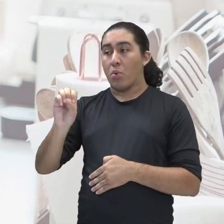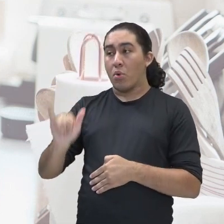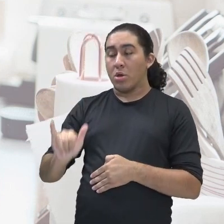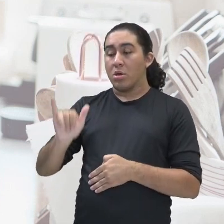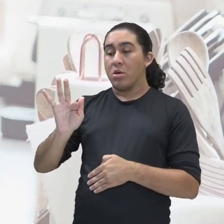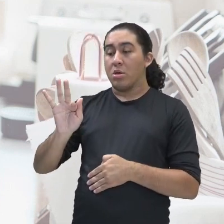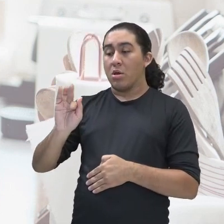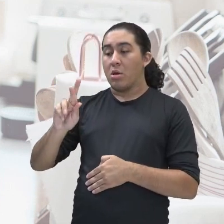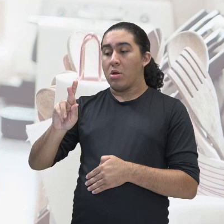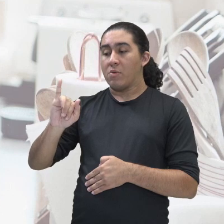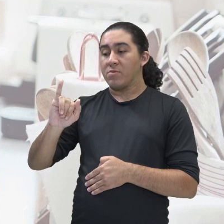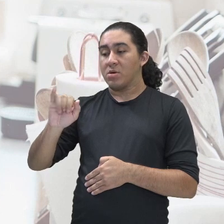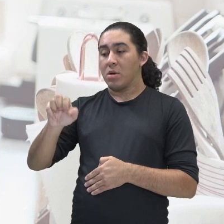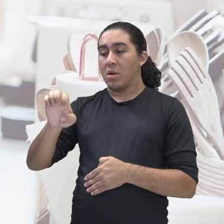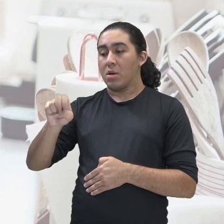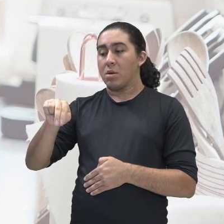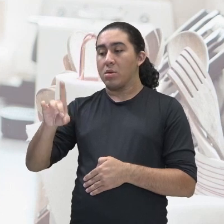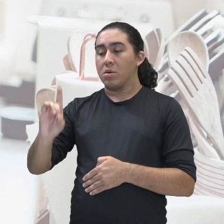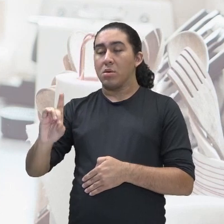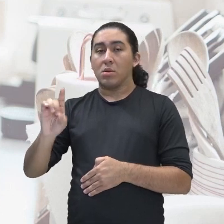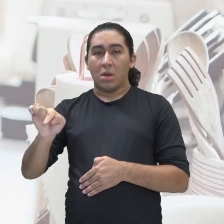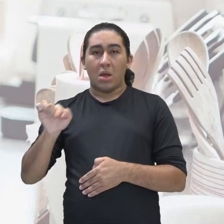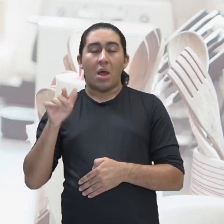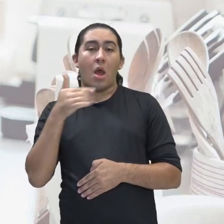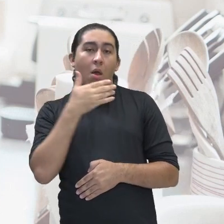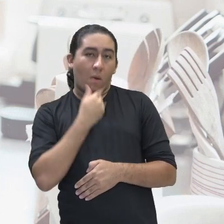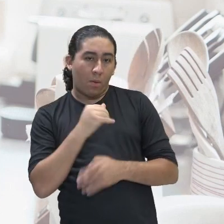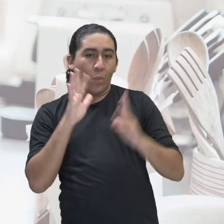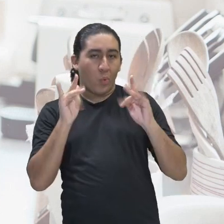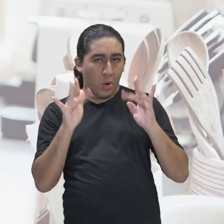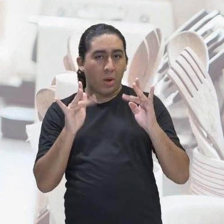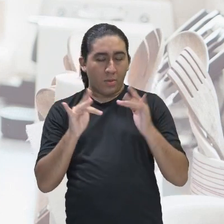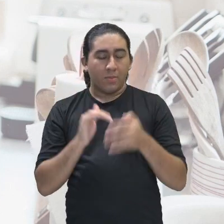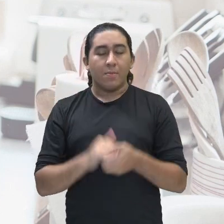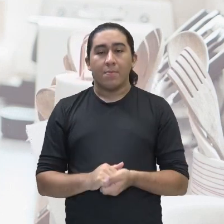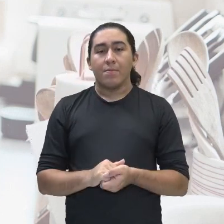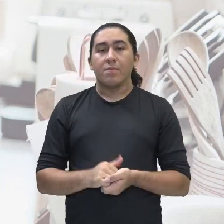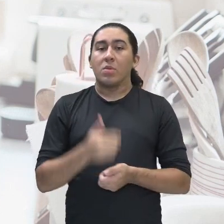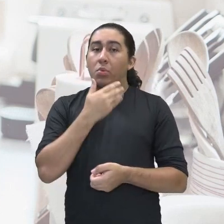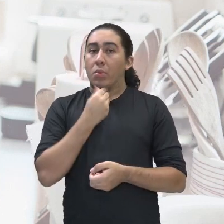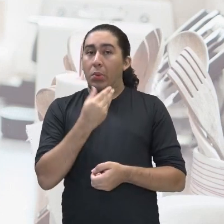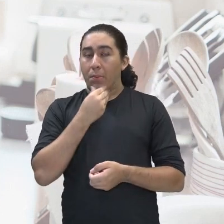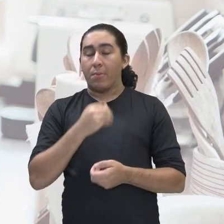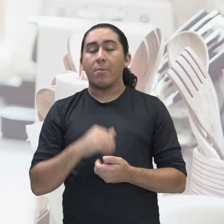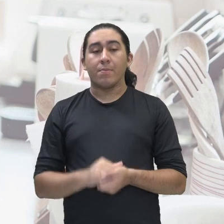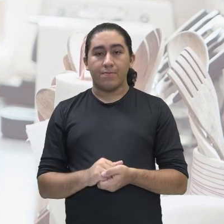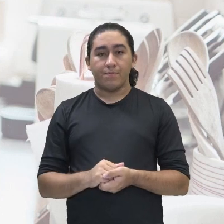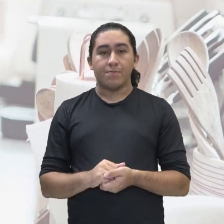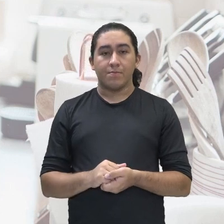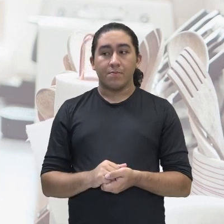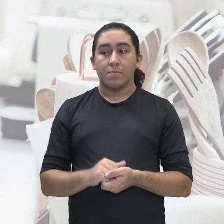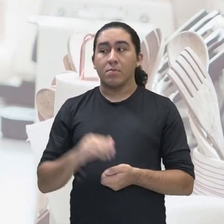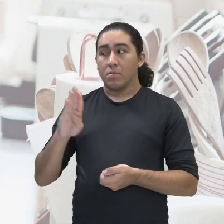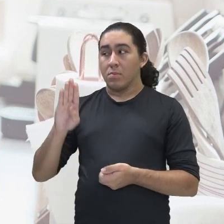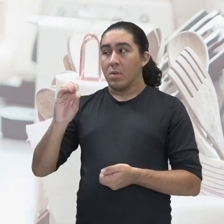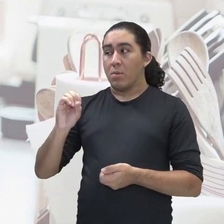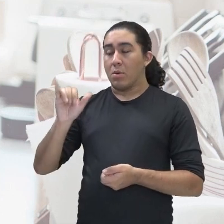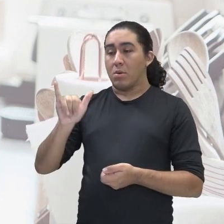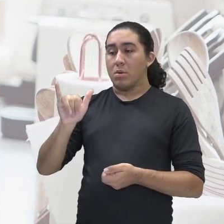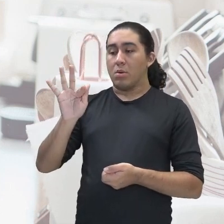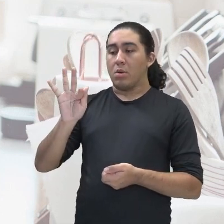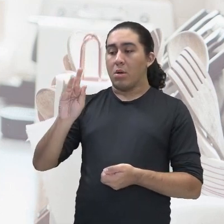vocabulário sobre família, nós vamos ver outras palavras também relacionadas, né, com relações, né, relações entre as pessoas também. Como é que